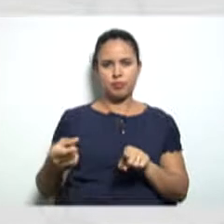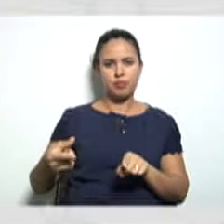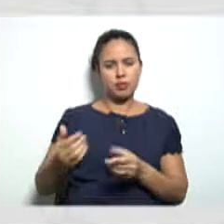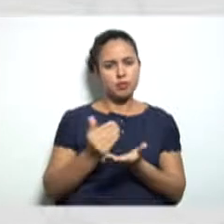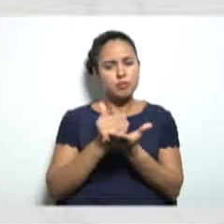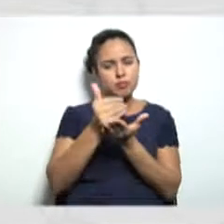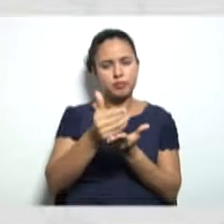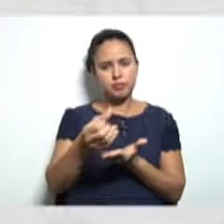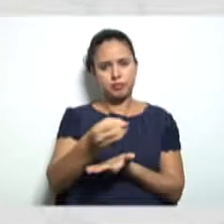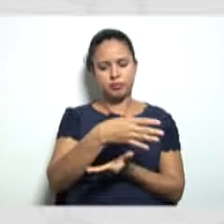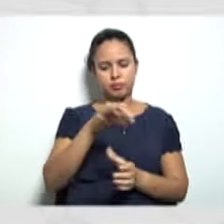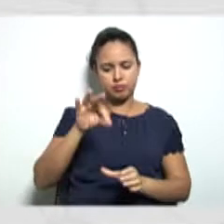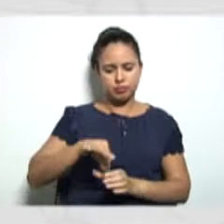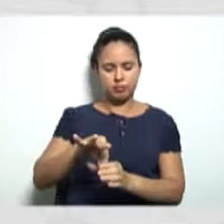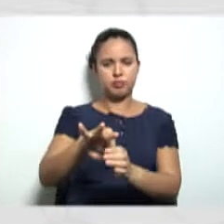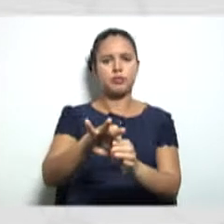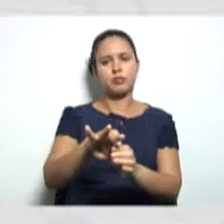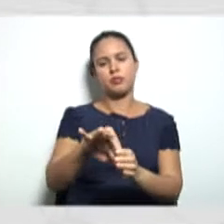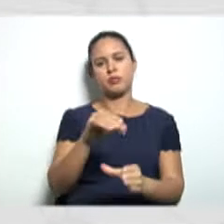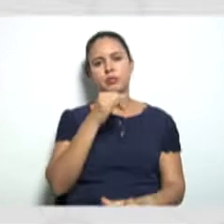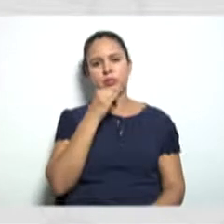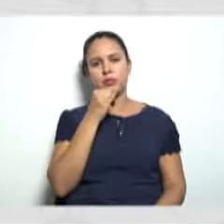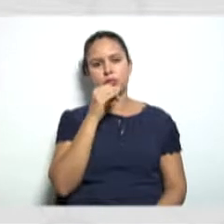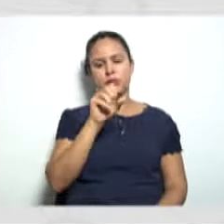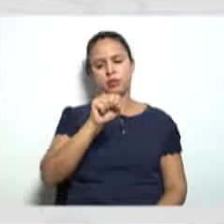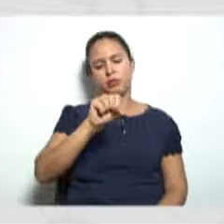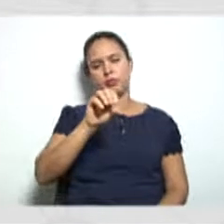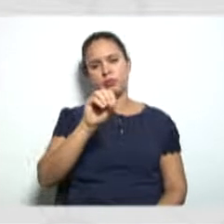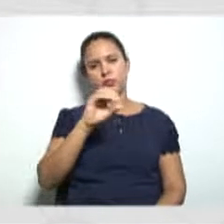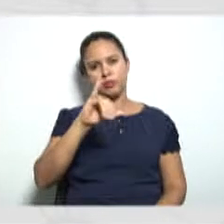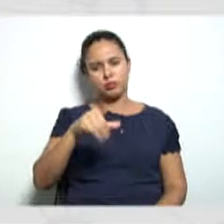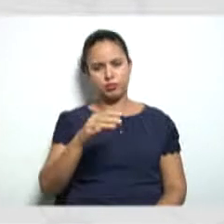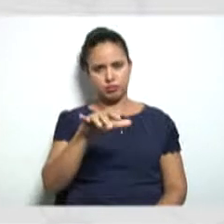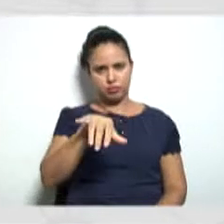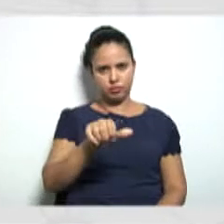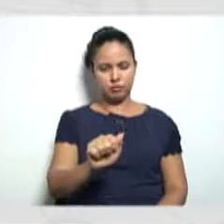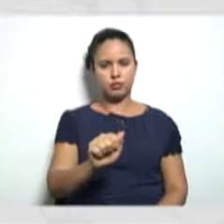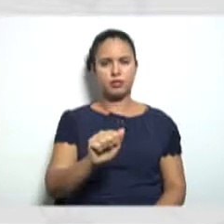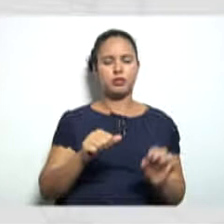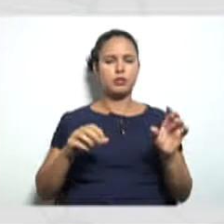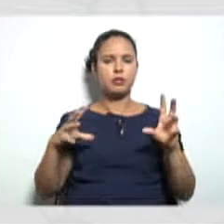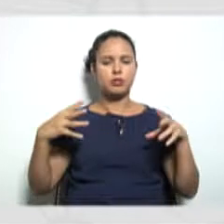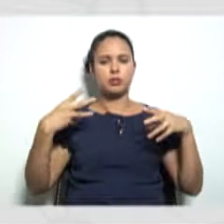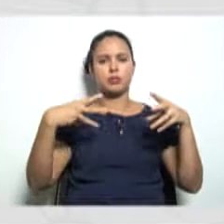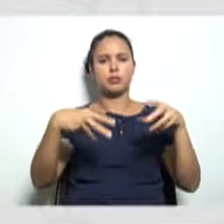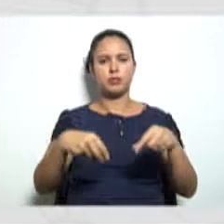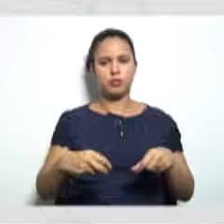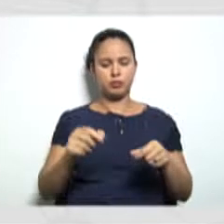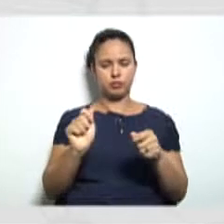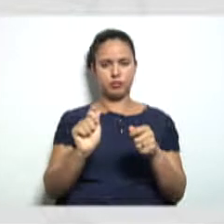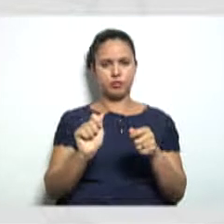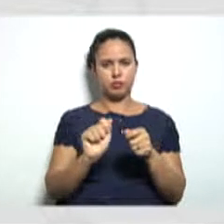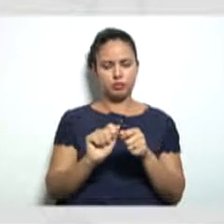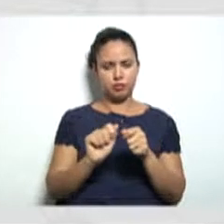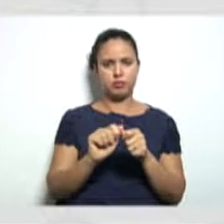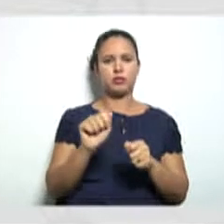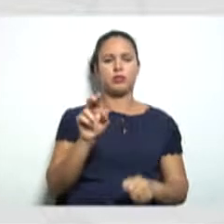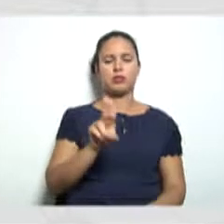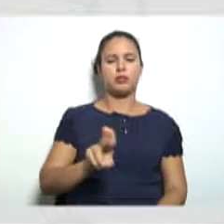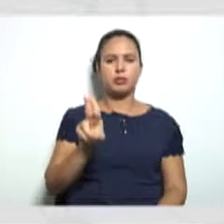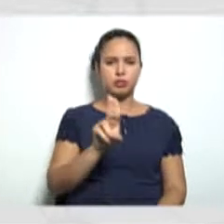né? Vamos falar de soja, por exemplo, para comprar juntas as sementes. Tudo que vai ser utilizado na produção dos bens